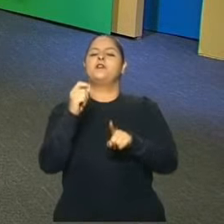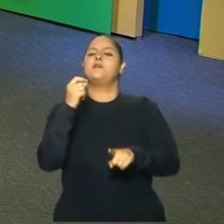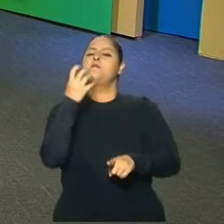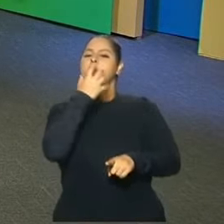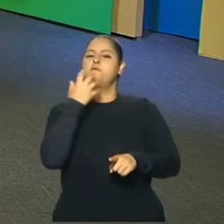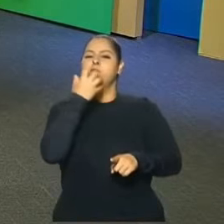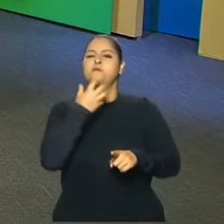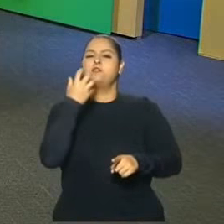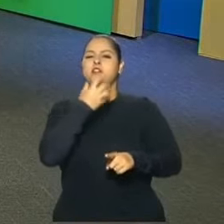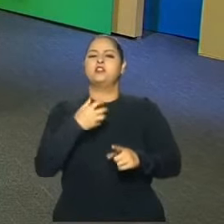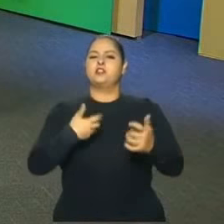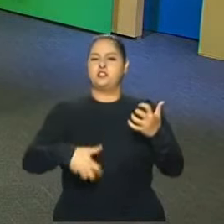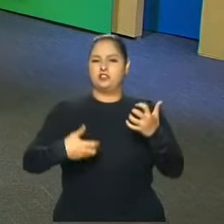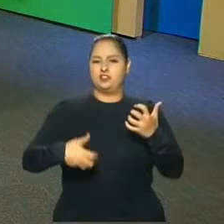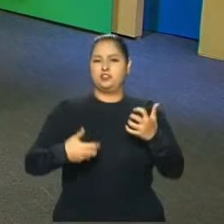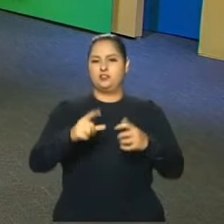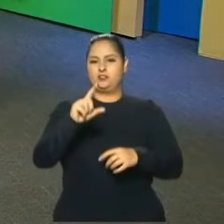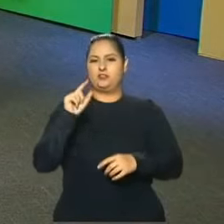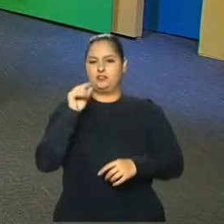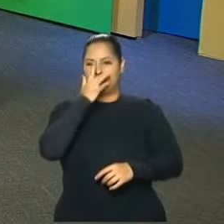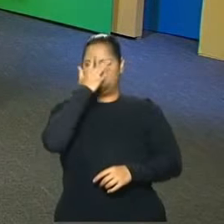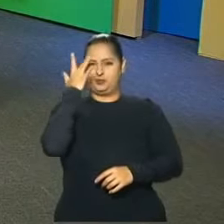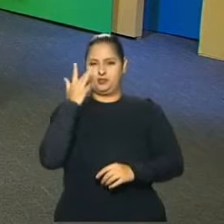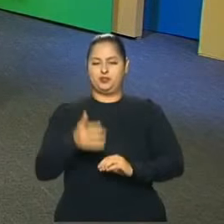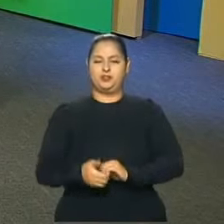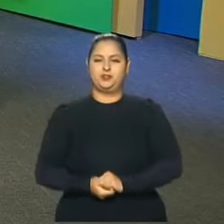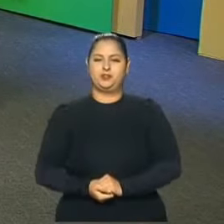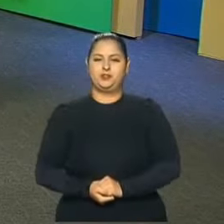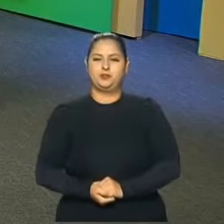do público. Bora lá.